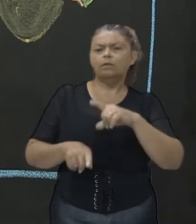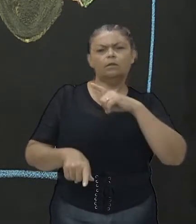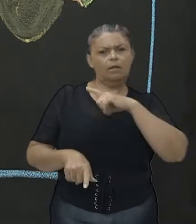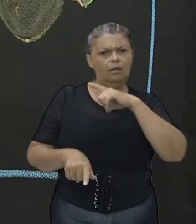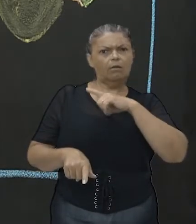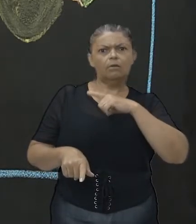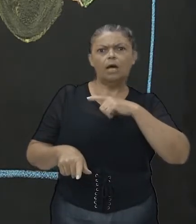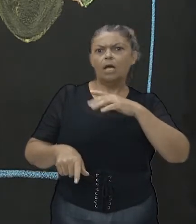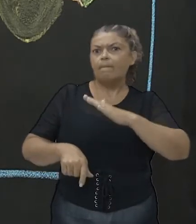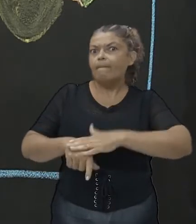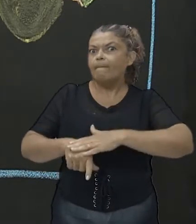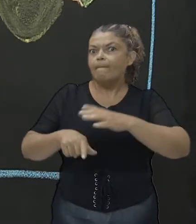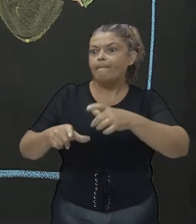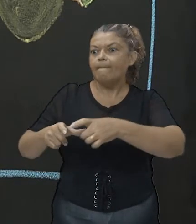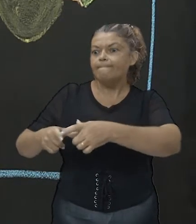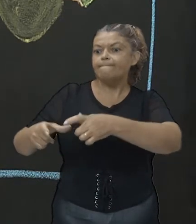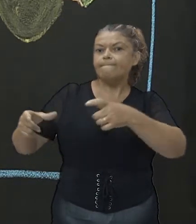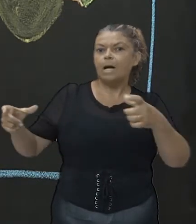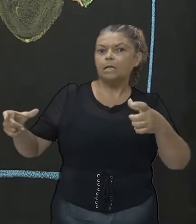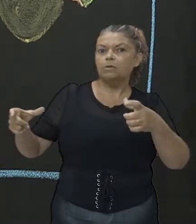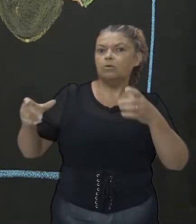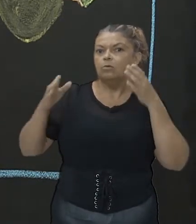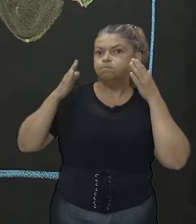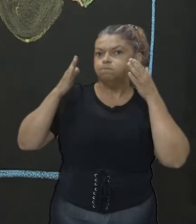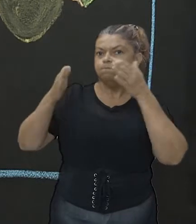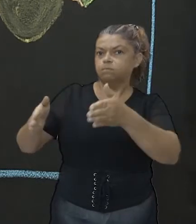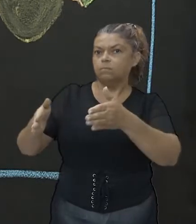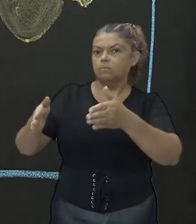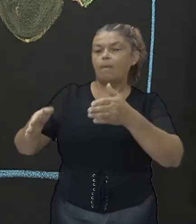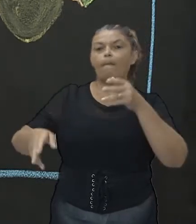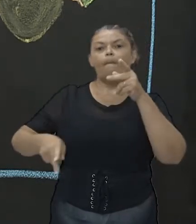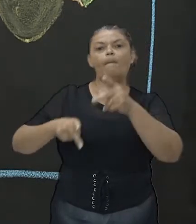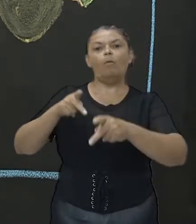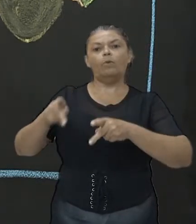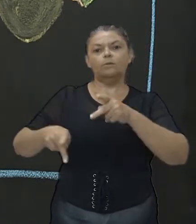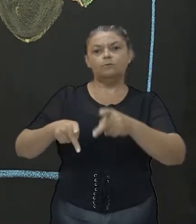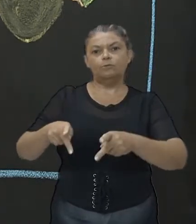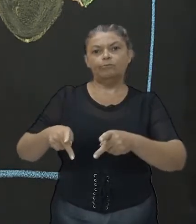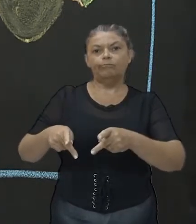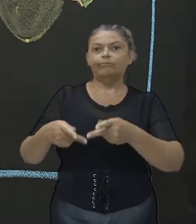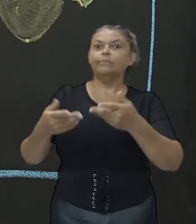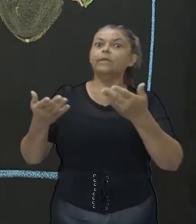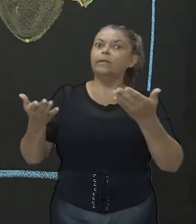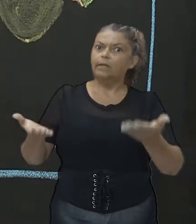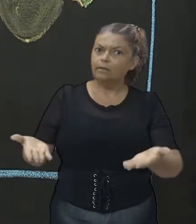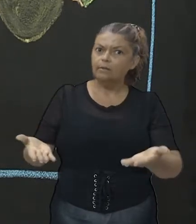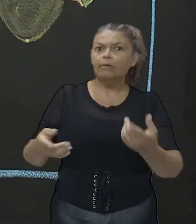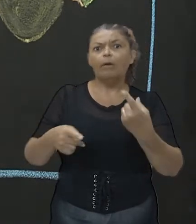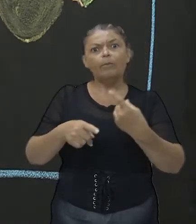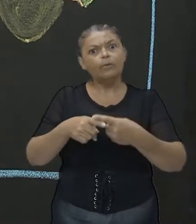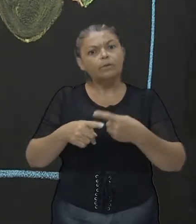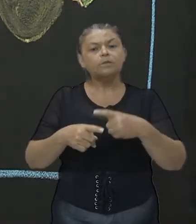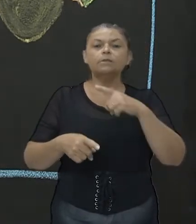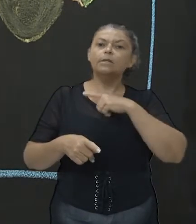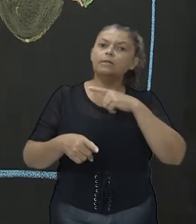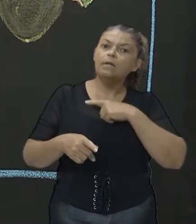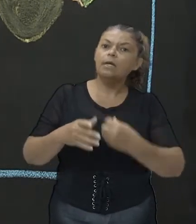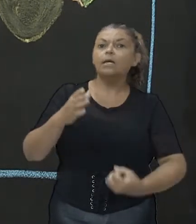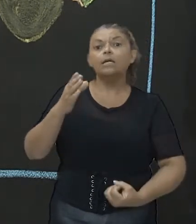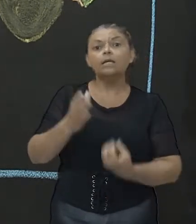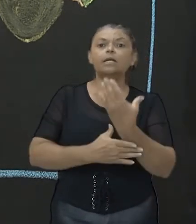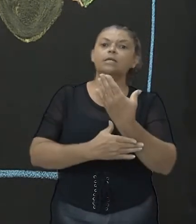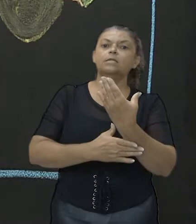as maiores concentrações populacionais. Essa é a função de um mapa em anamorfose e explica para a